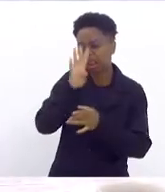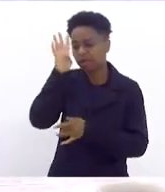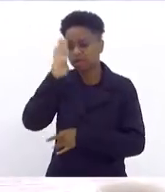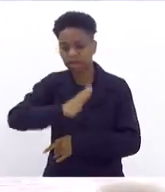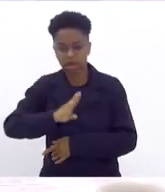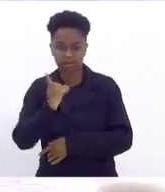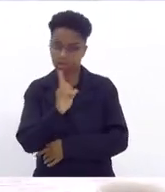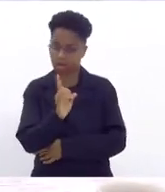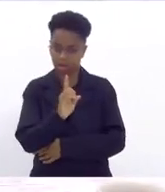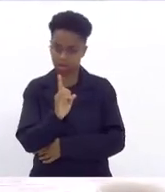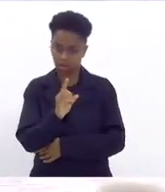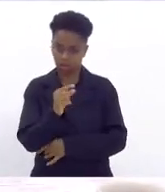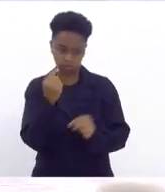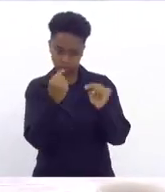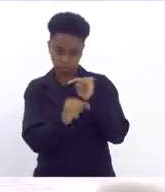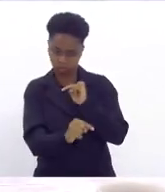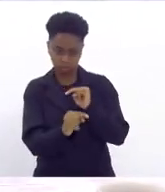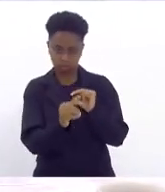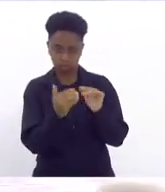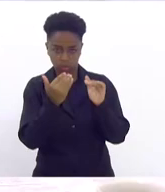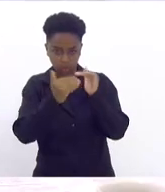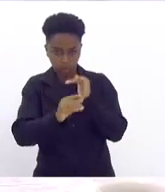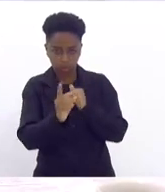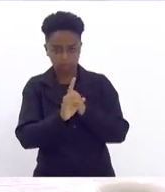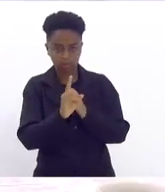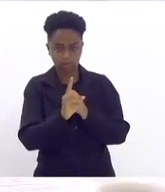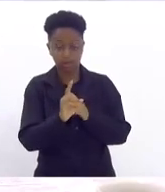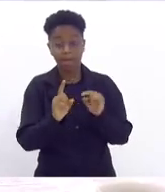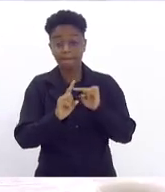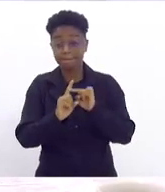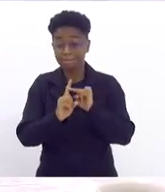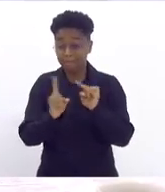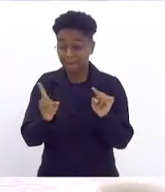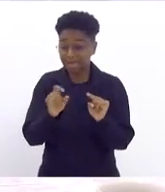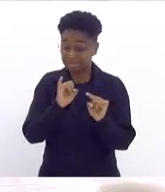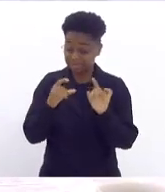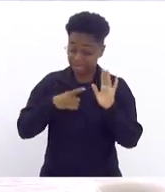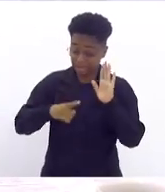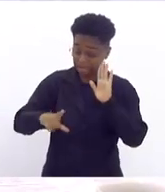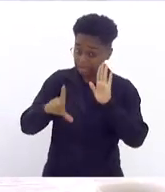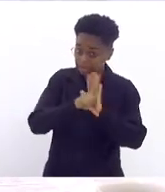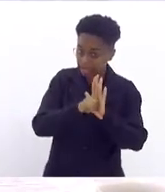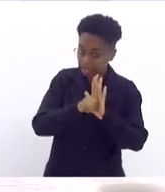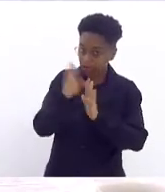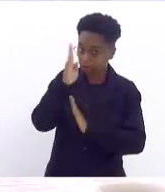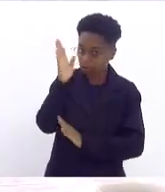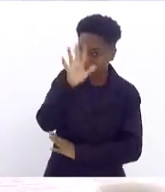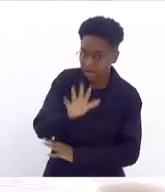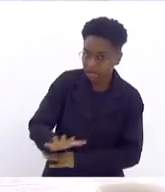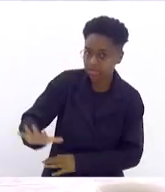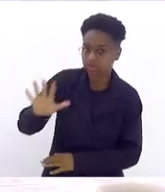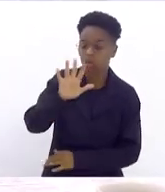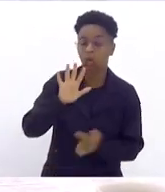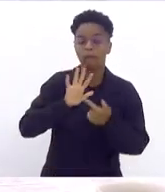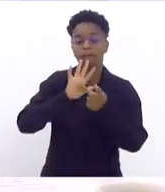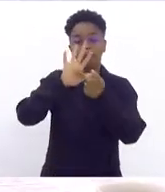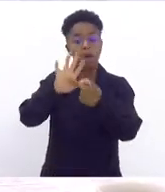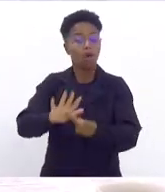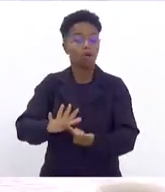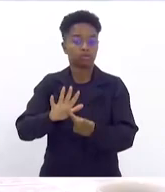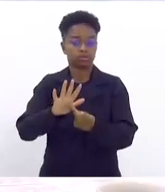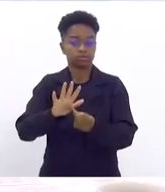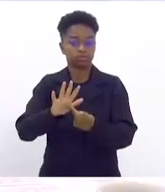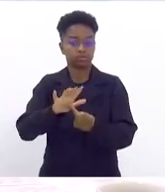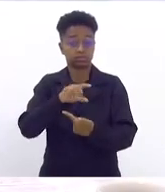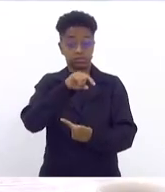falo, peraí, mas isso não estava combinado, altera o equilíbrio. Mas havendo uma lei nacional que define que